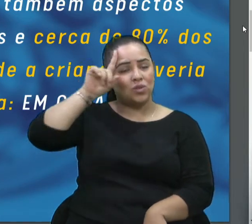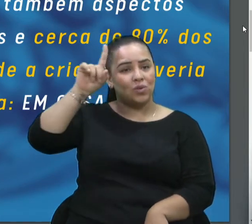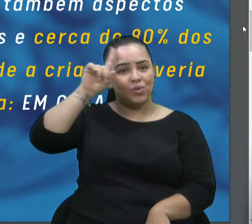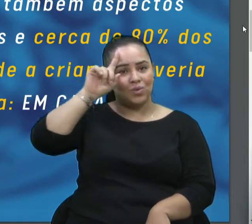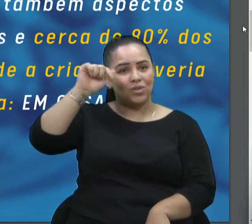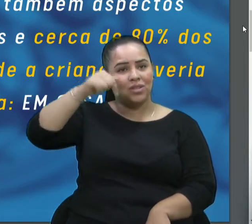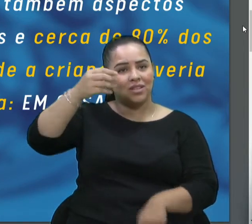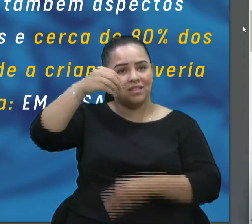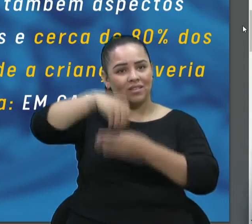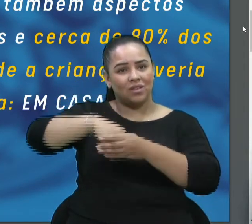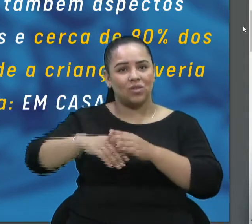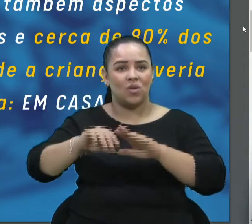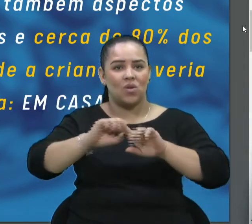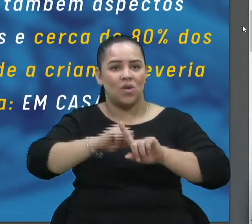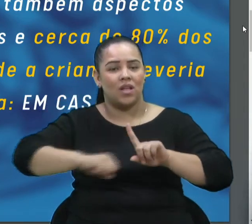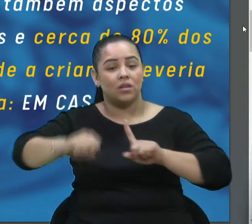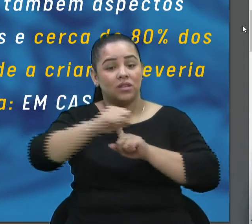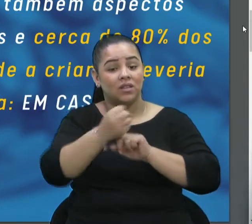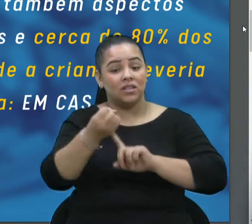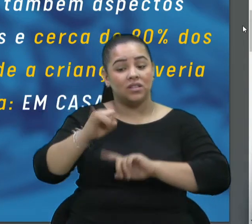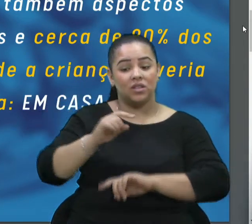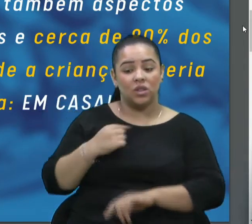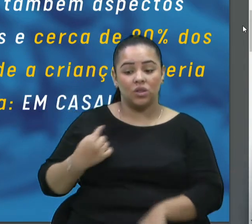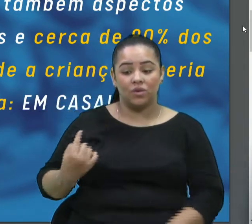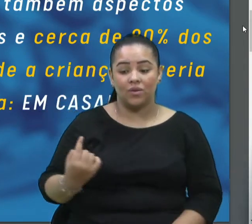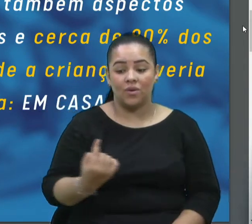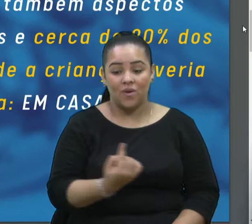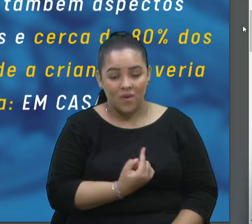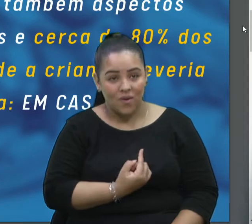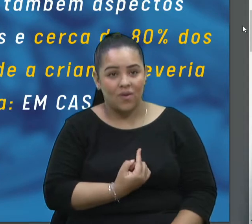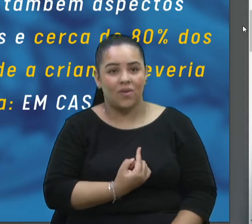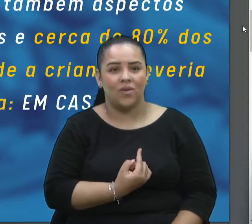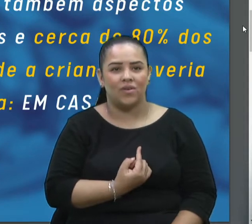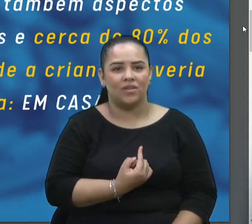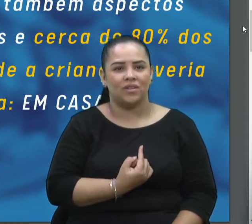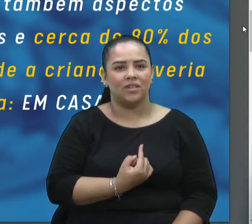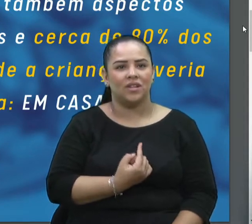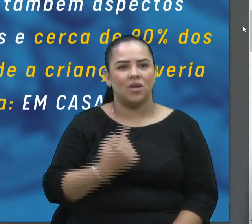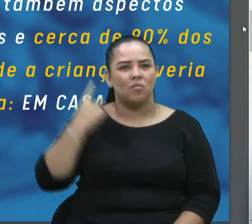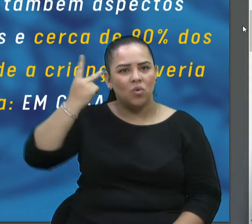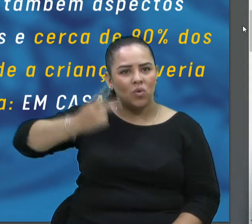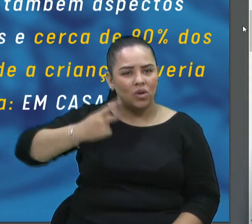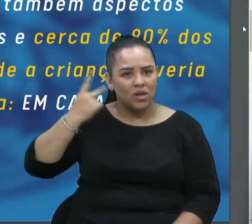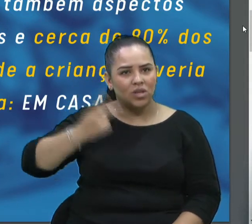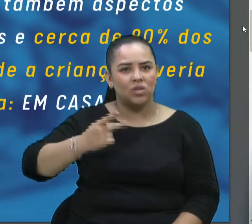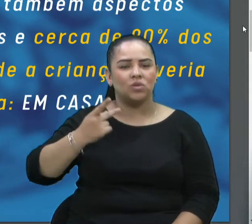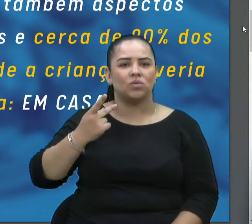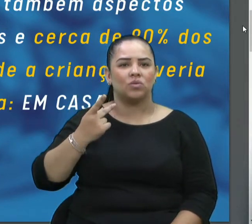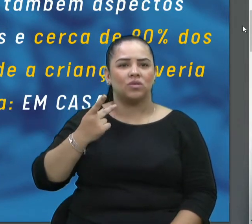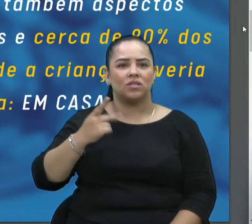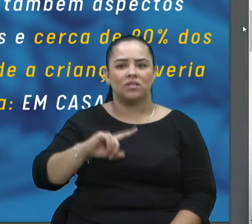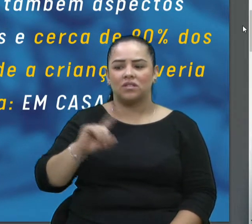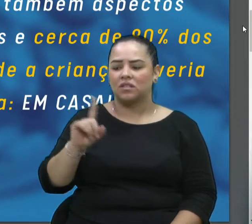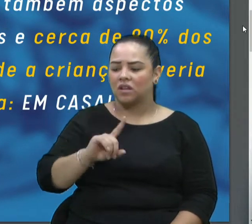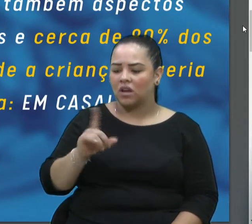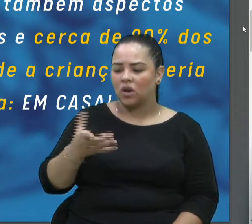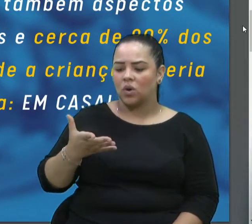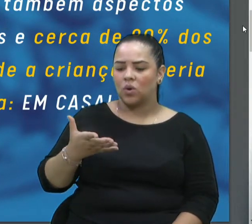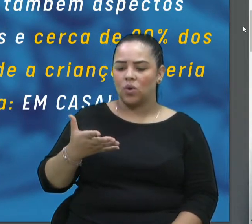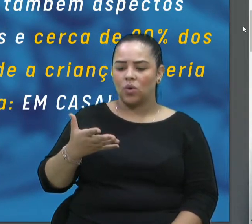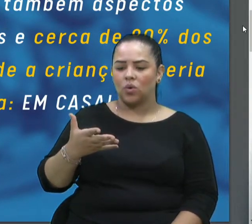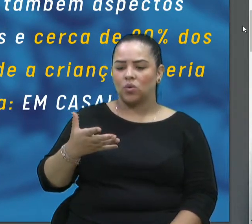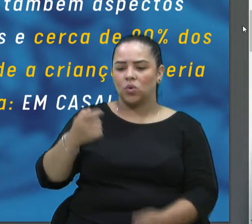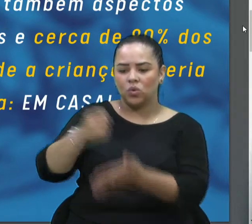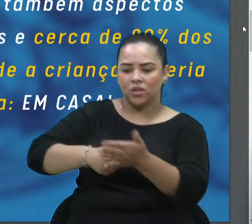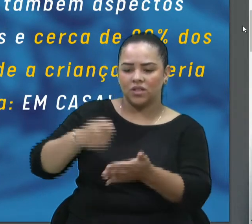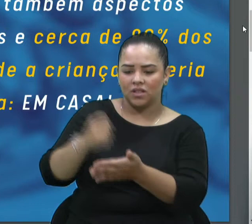sociedade. E se nós, parlamentares, pessoas públicas, não puxarmos e não levantarmos